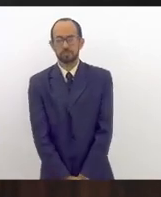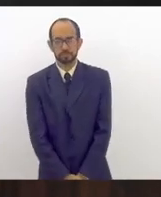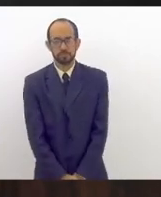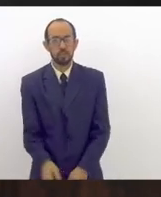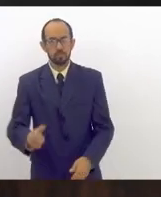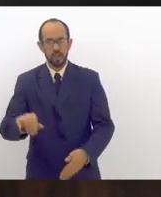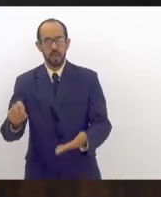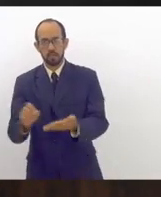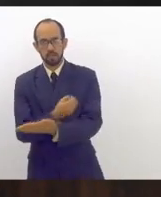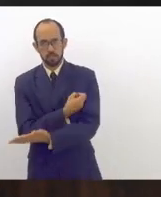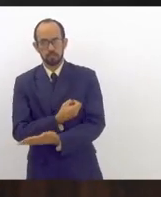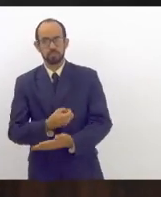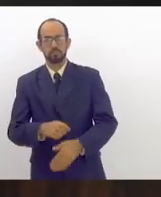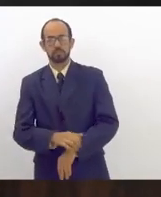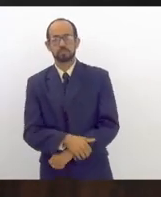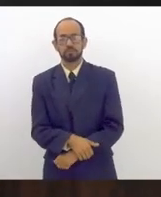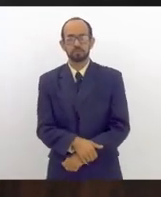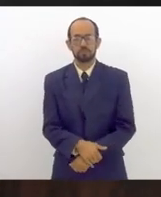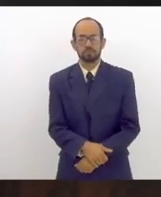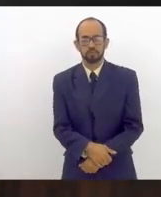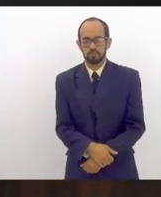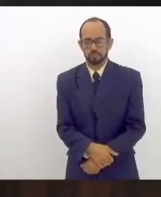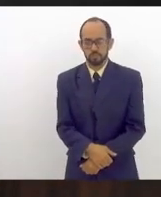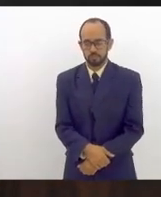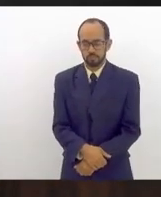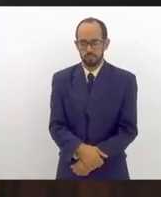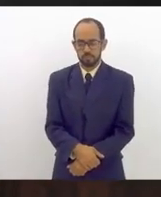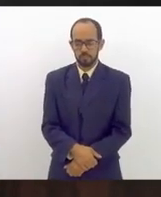vai a promulgação.